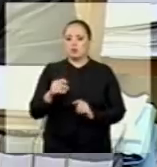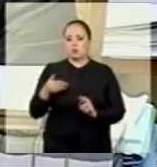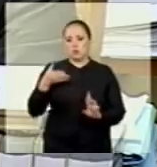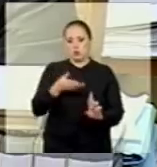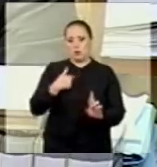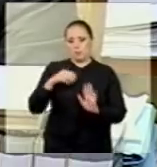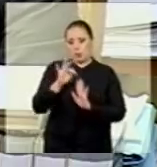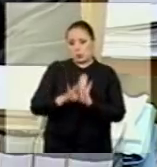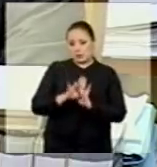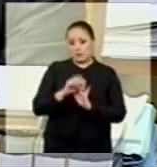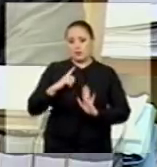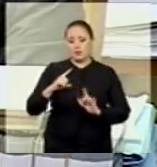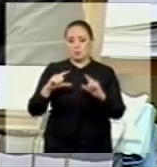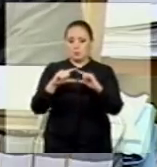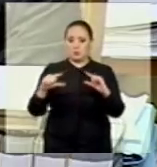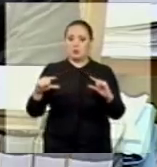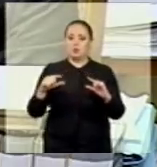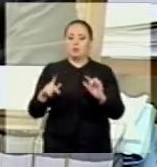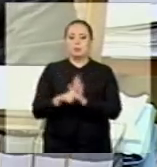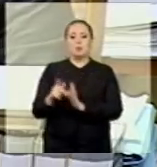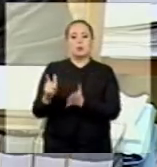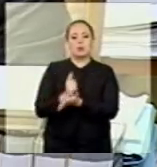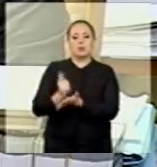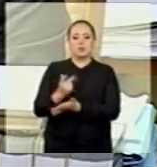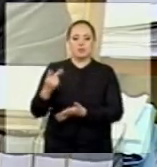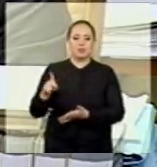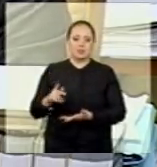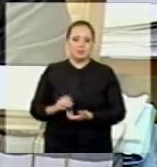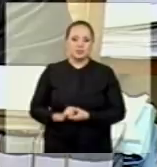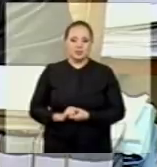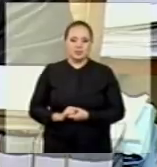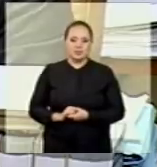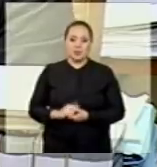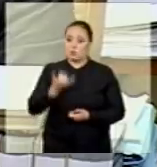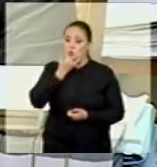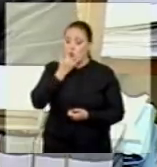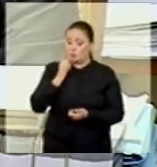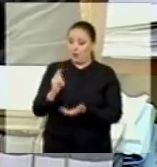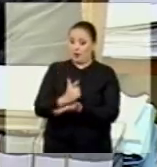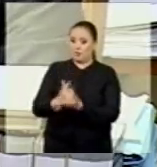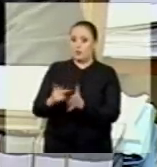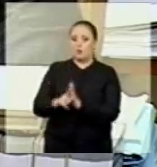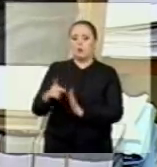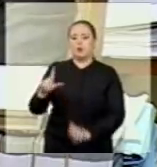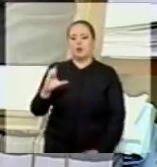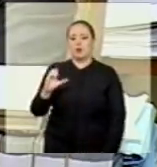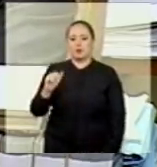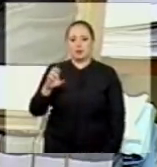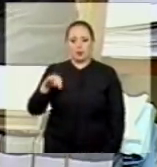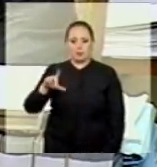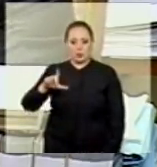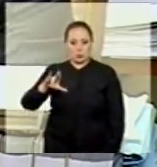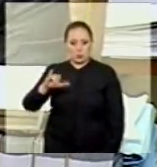meu voto a uma passagem muito expressiva de sua obra, senhora presidente, da obra de Vossa Excelência, sobre exatamente esse